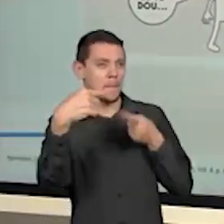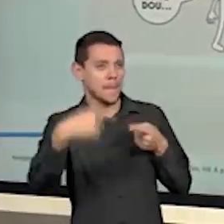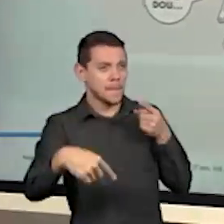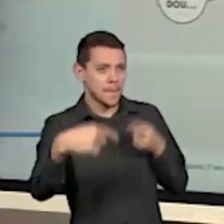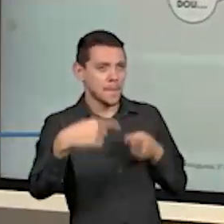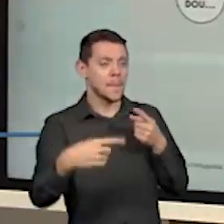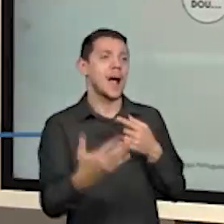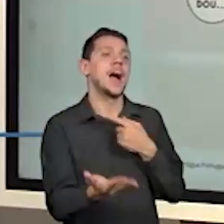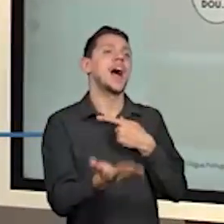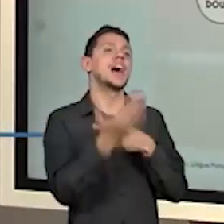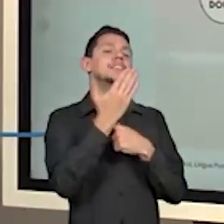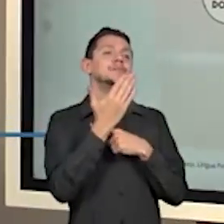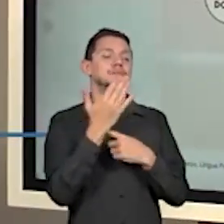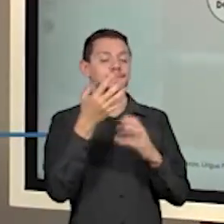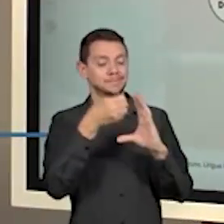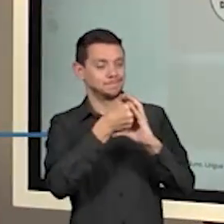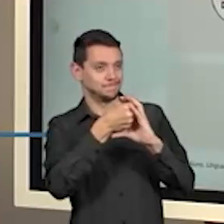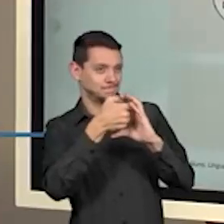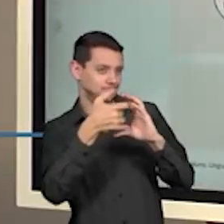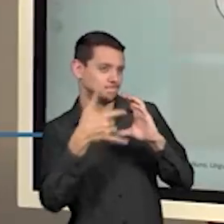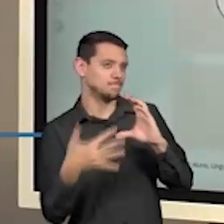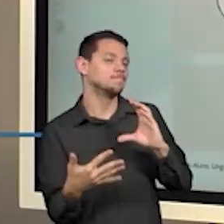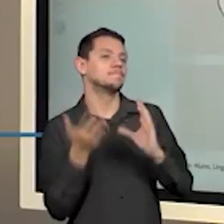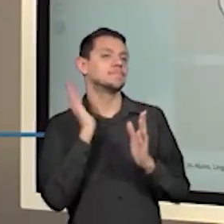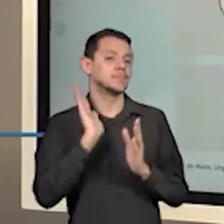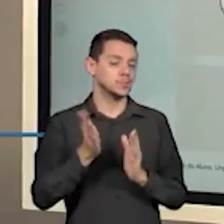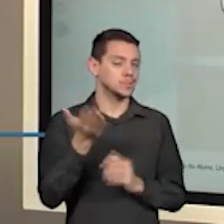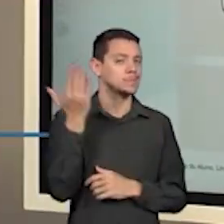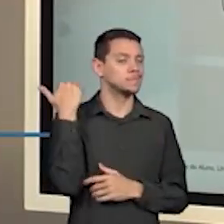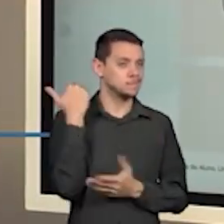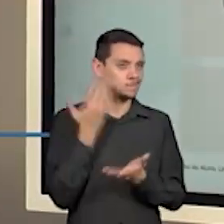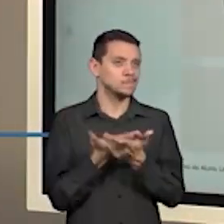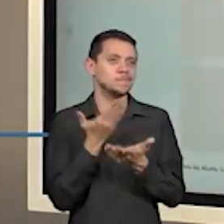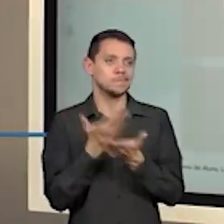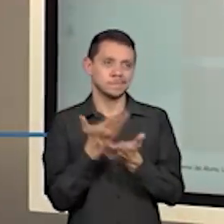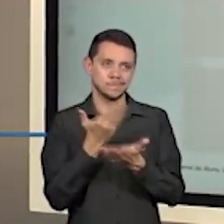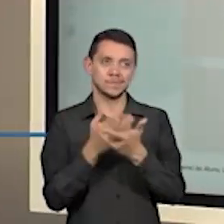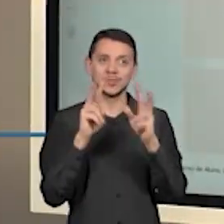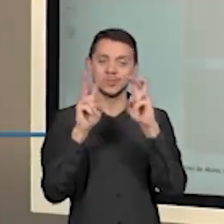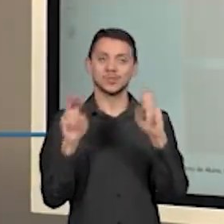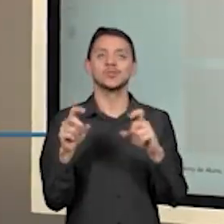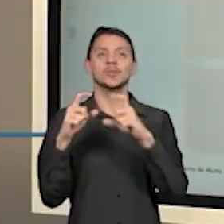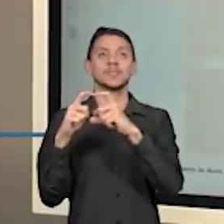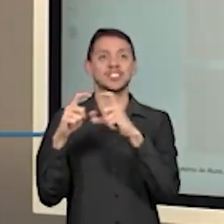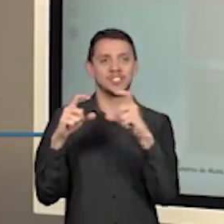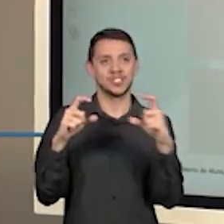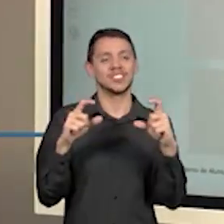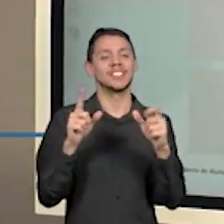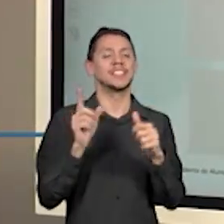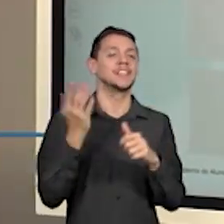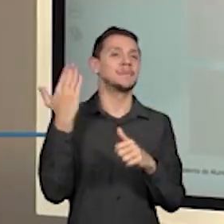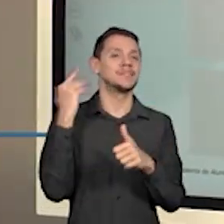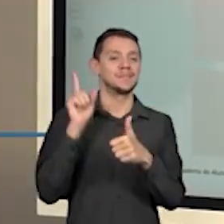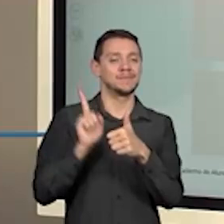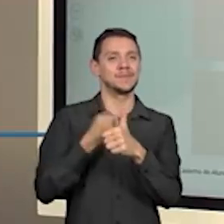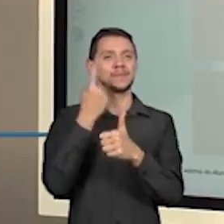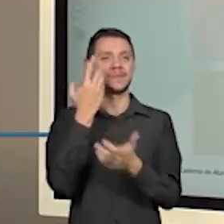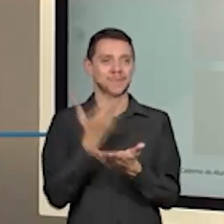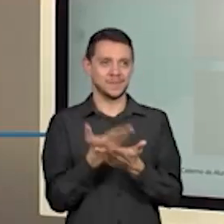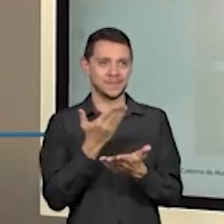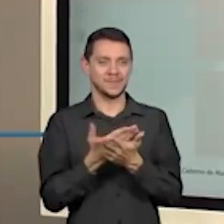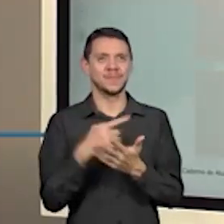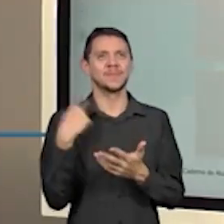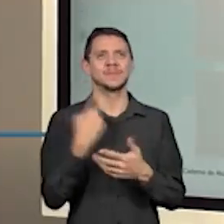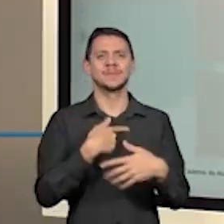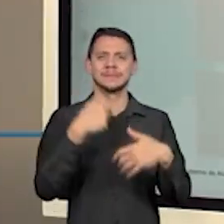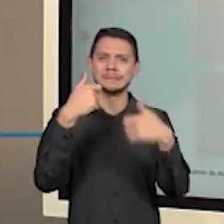uma característica que já foi estudada aqui pelos estudantes sobre as tirinhas na primeira aula, em que